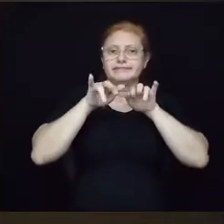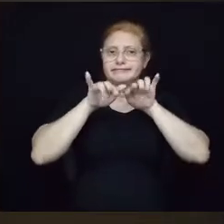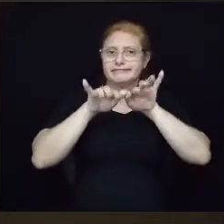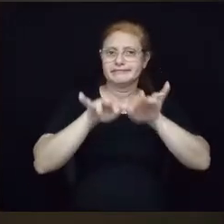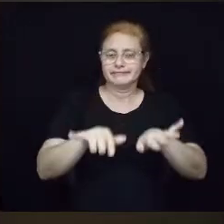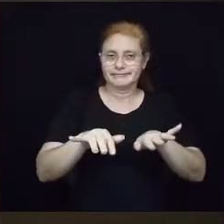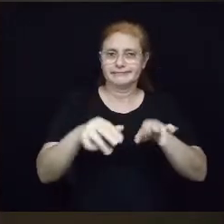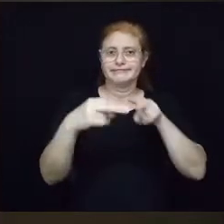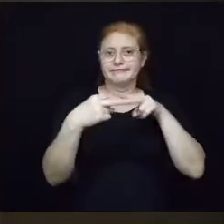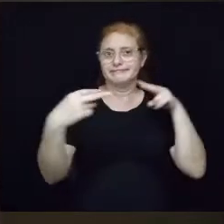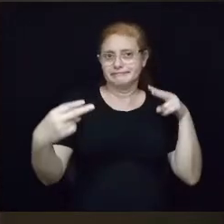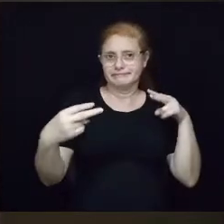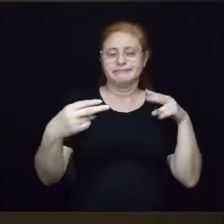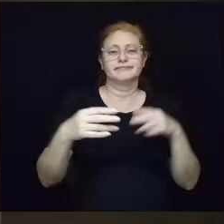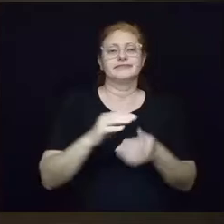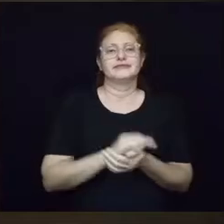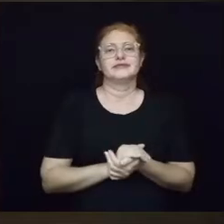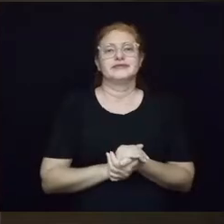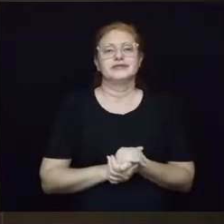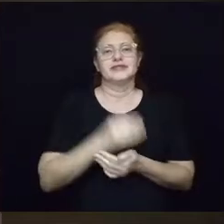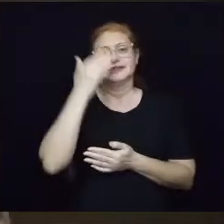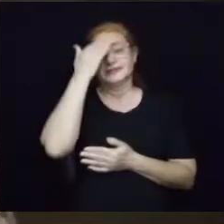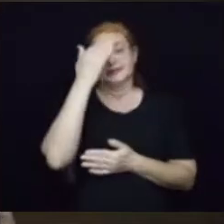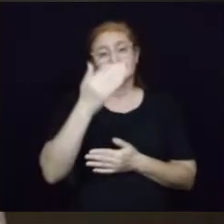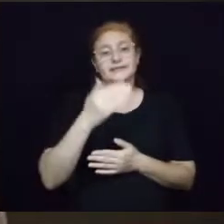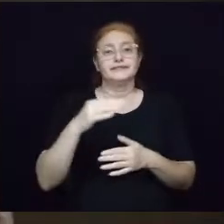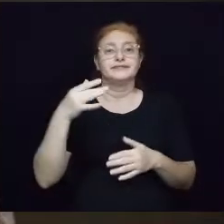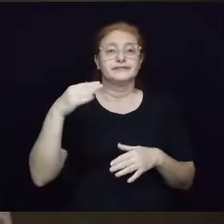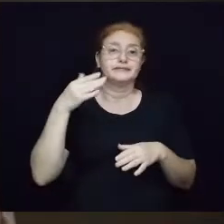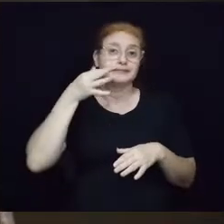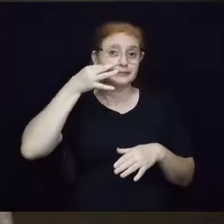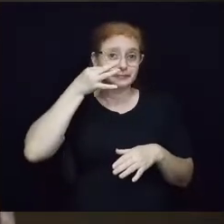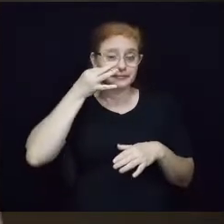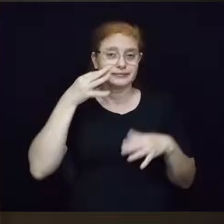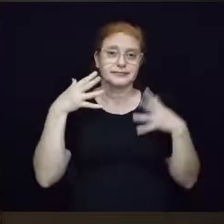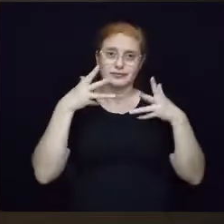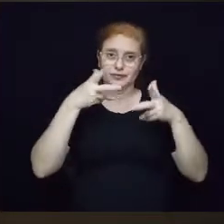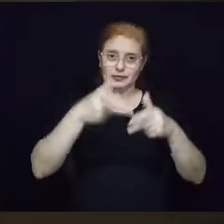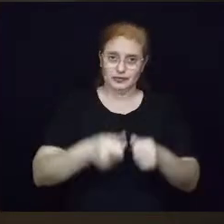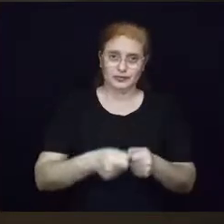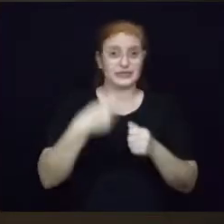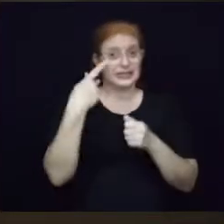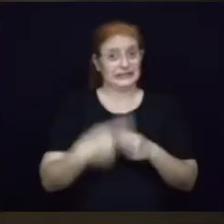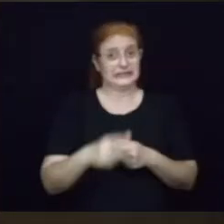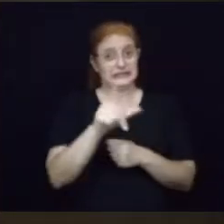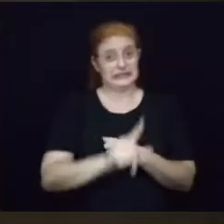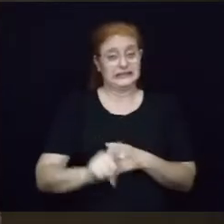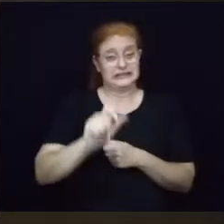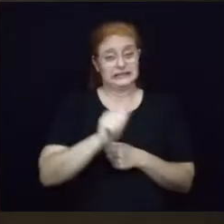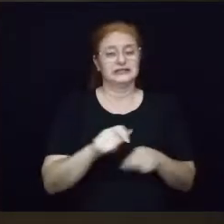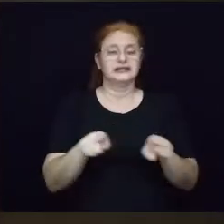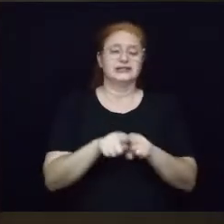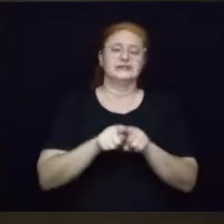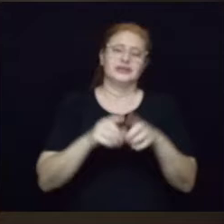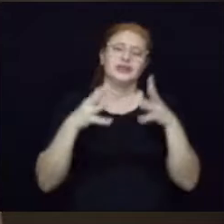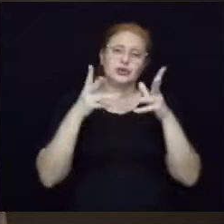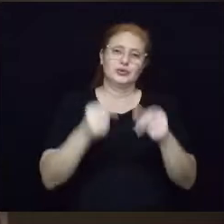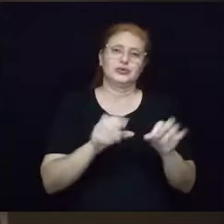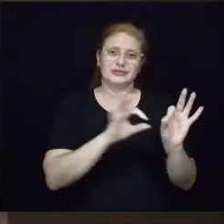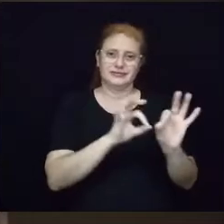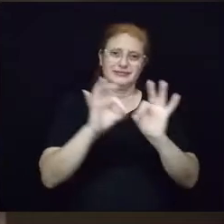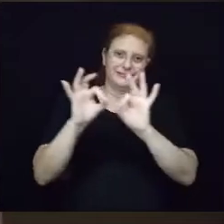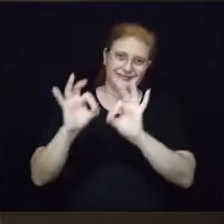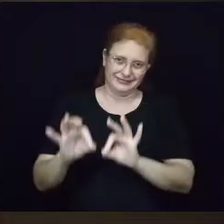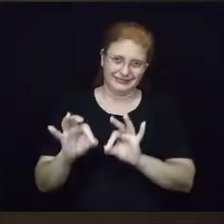eu aproveito para agradecer a presença de todos aqui no Salão do Instituto Ling e também a todos que nos assistem